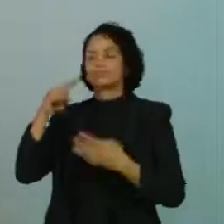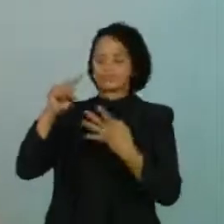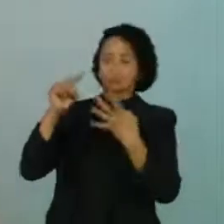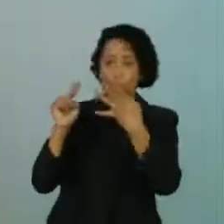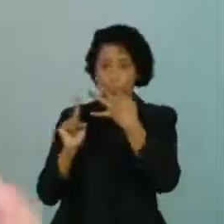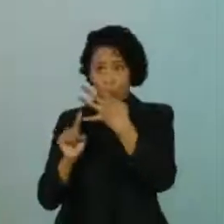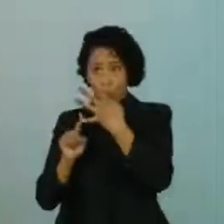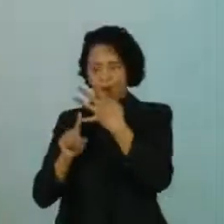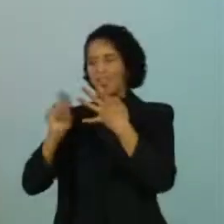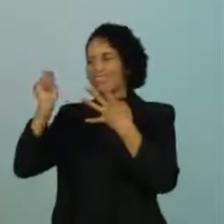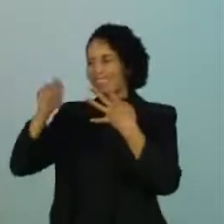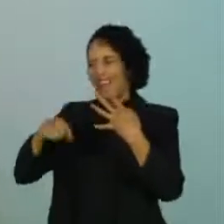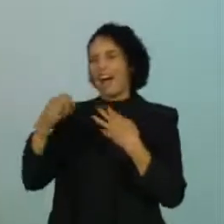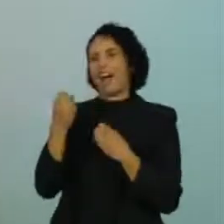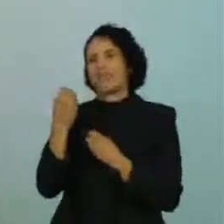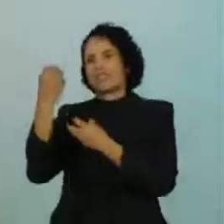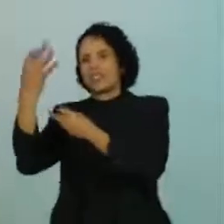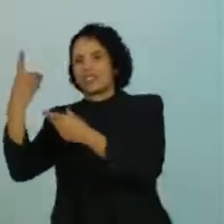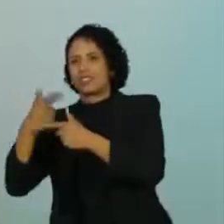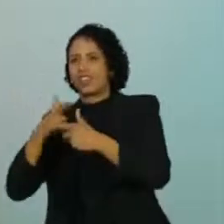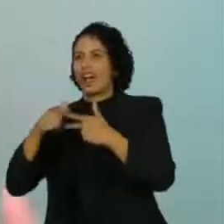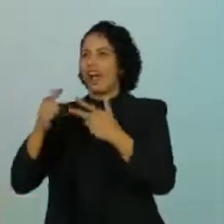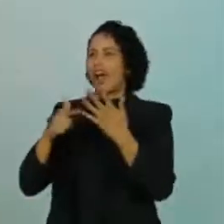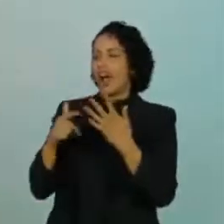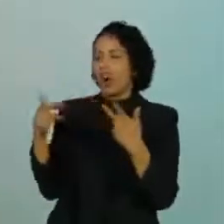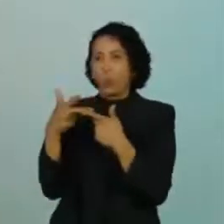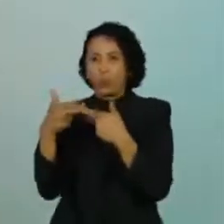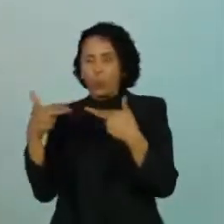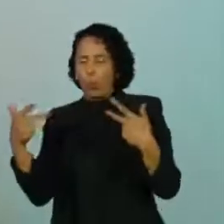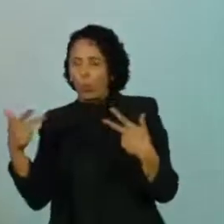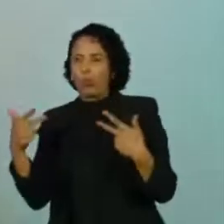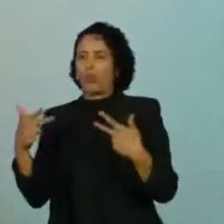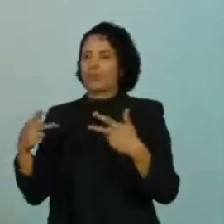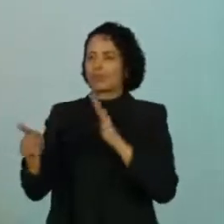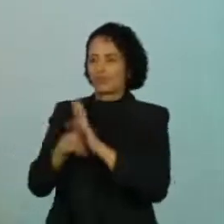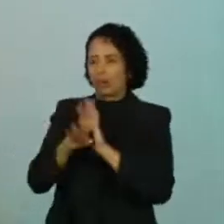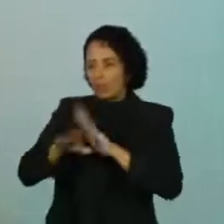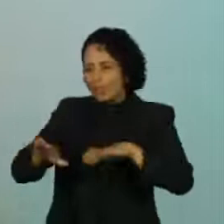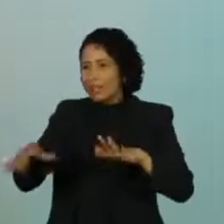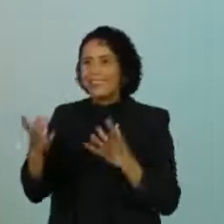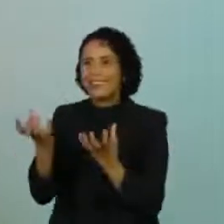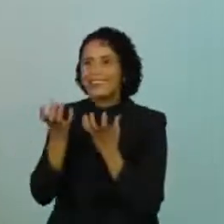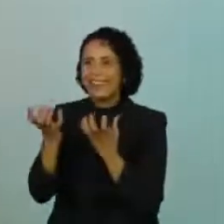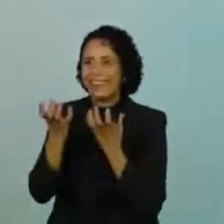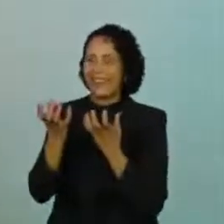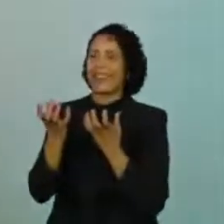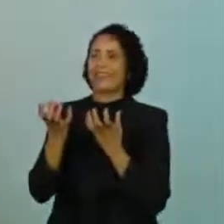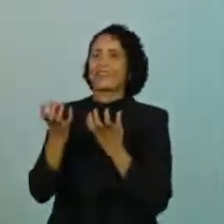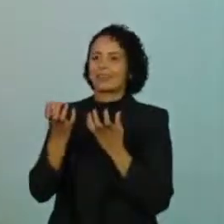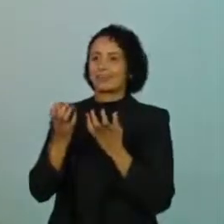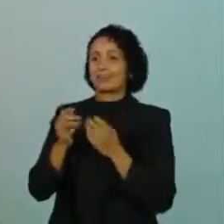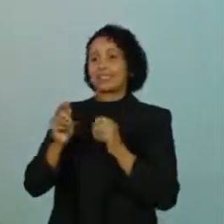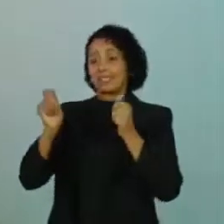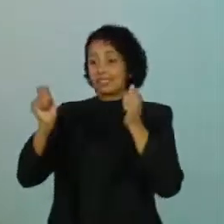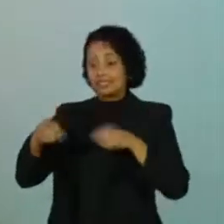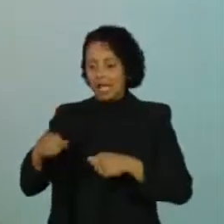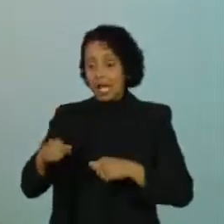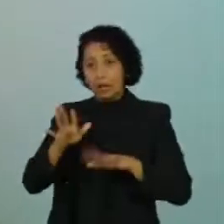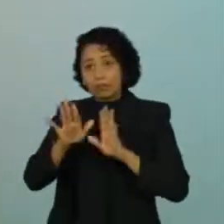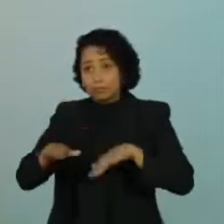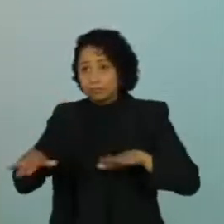que a criança, os pais estão precisando, e a criança vai ser motivada por isso, ela não vai ser motivada por corte